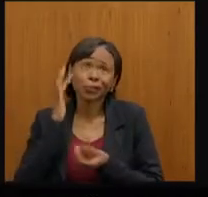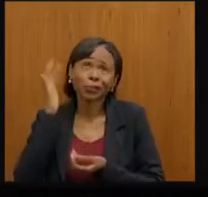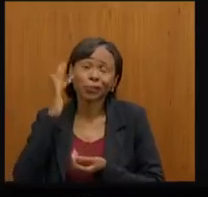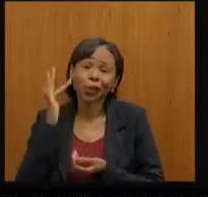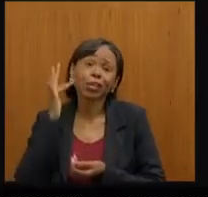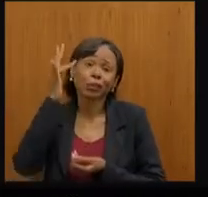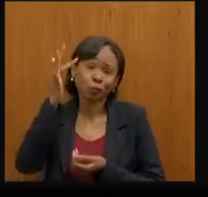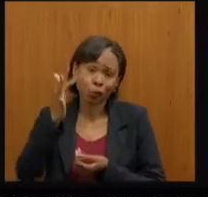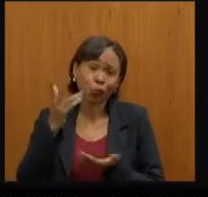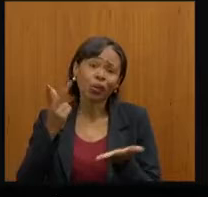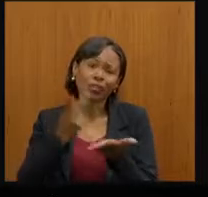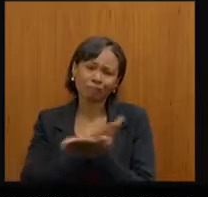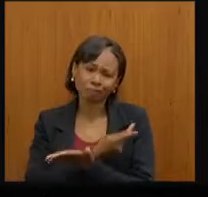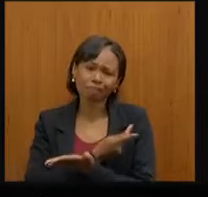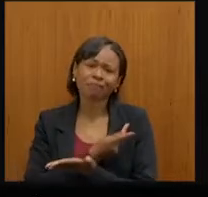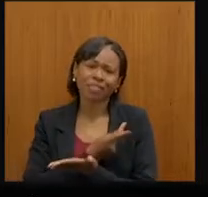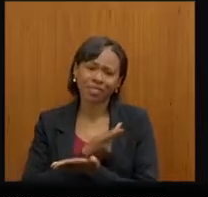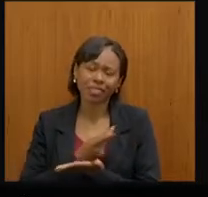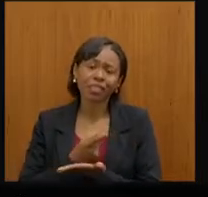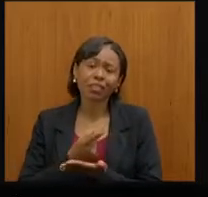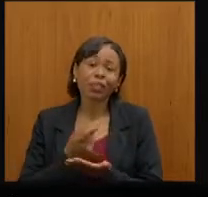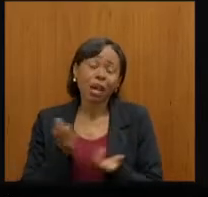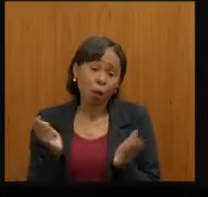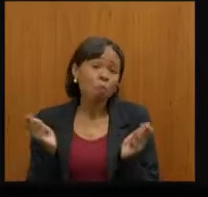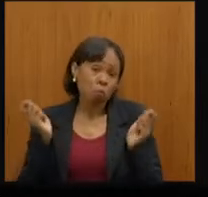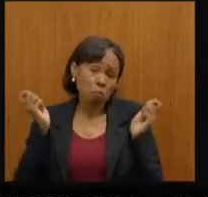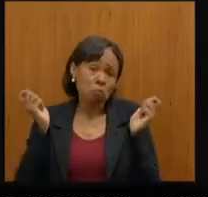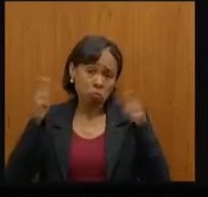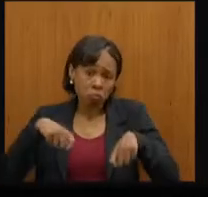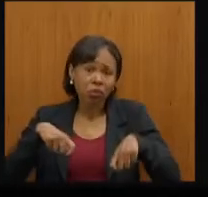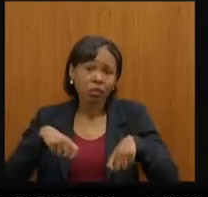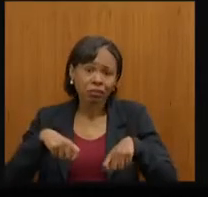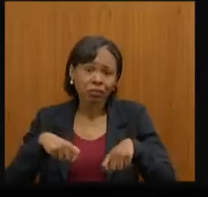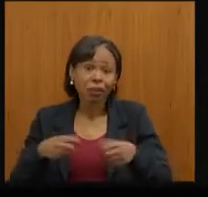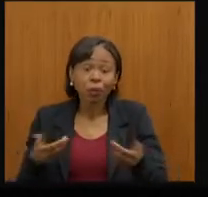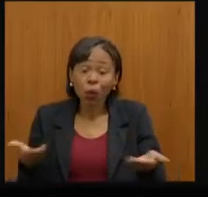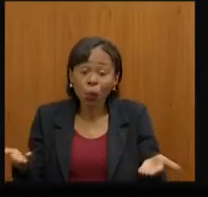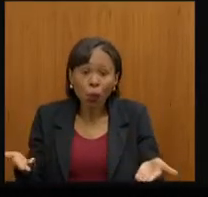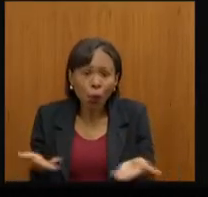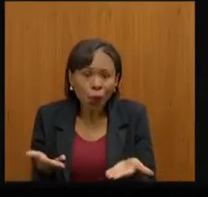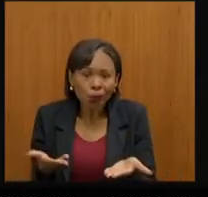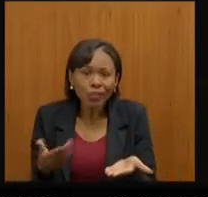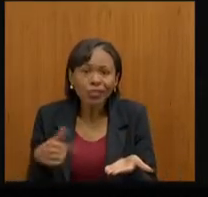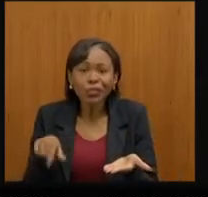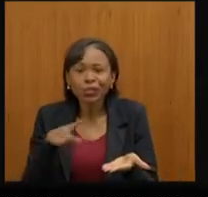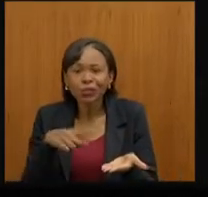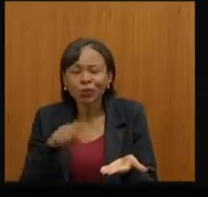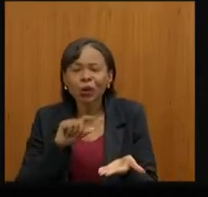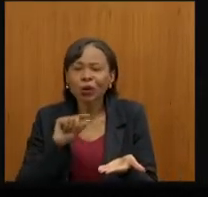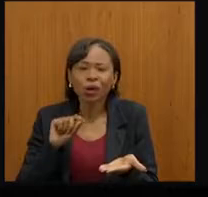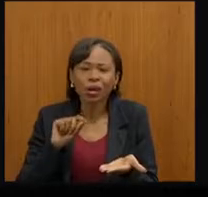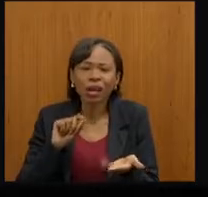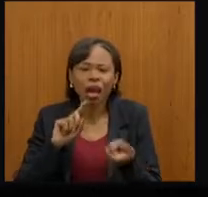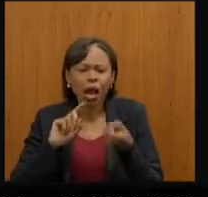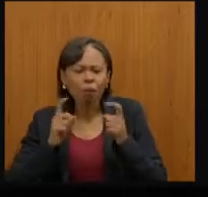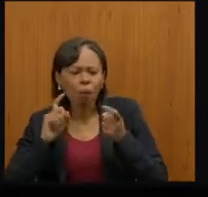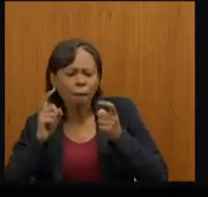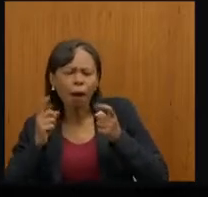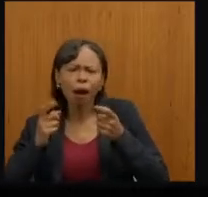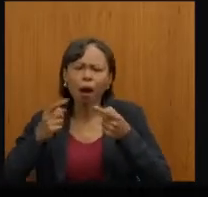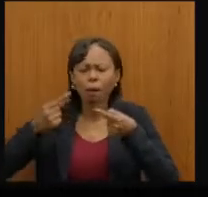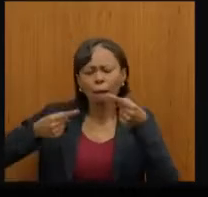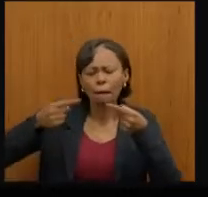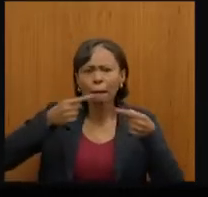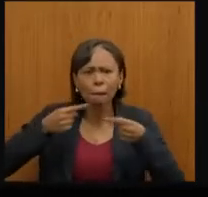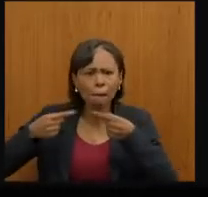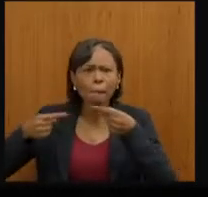pinto é possível sabe que não que a gente está fazendo hoje aqui sabe isso que a gente tá aí a gente